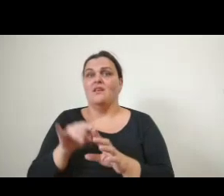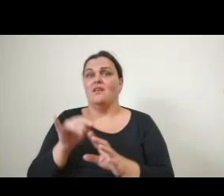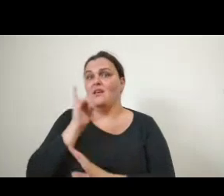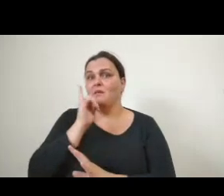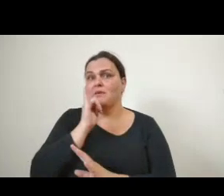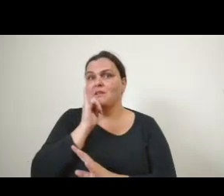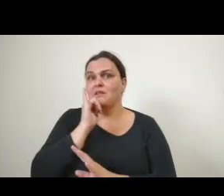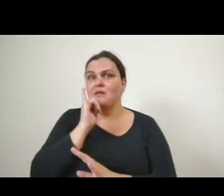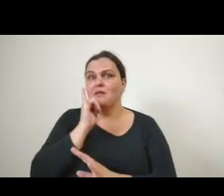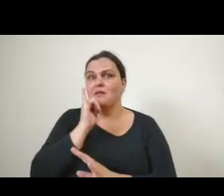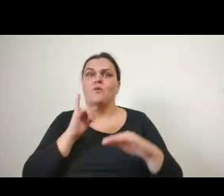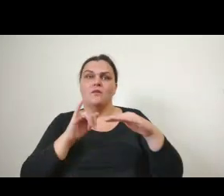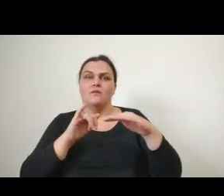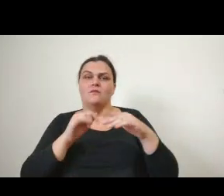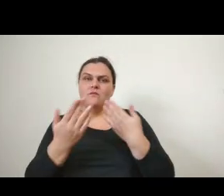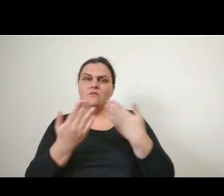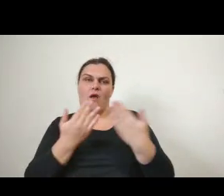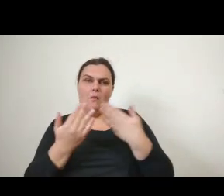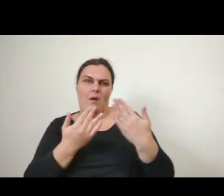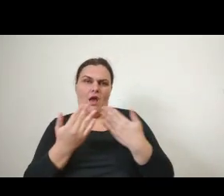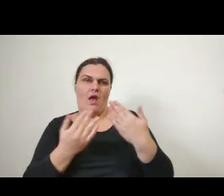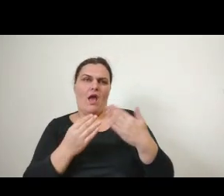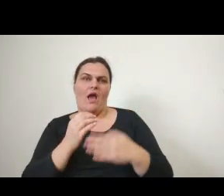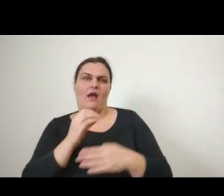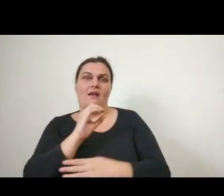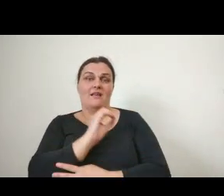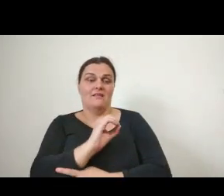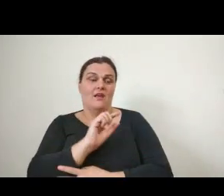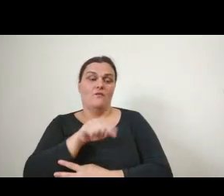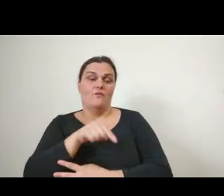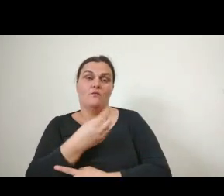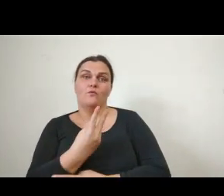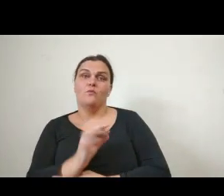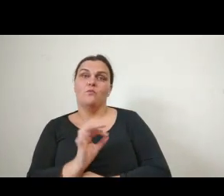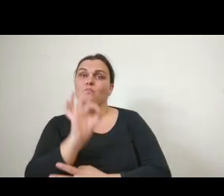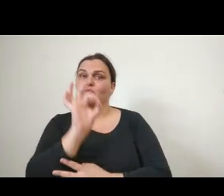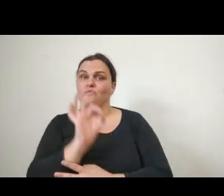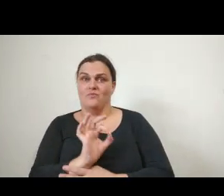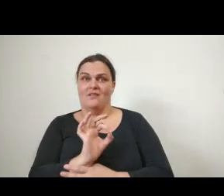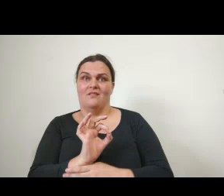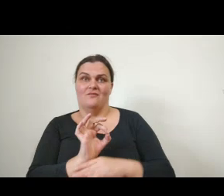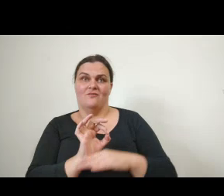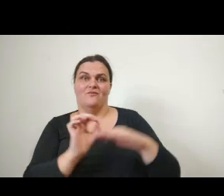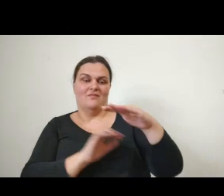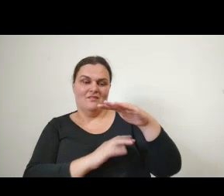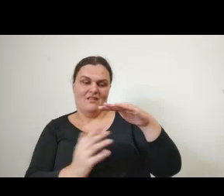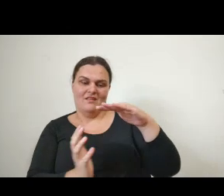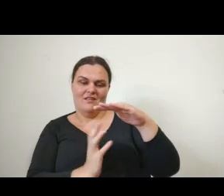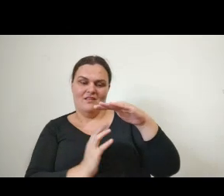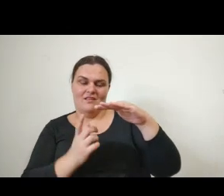do fundo do oceano, mas abrigam cerca de 1/4 de todas as espécies marinhas.